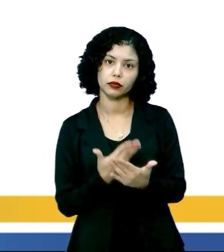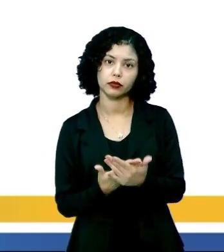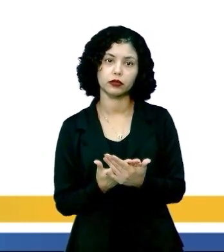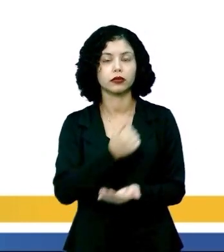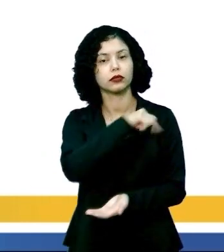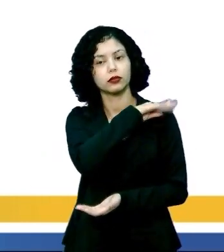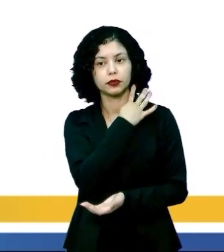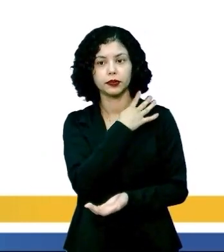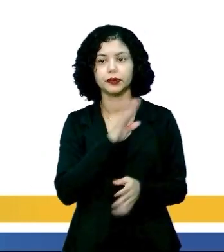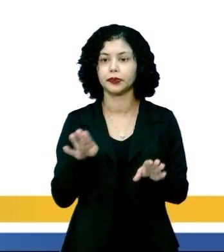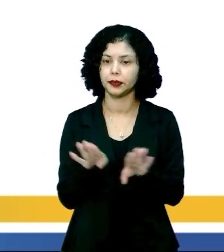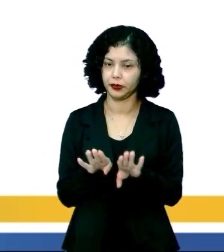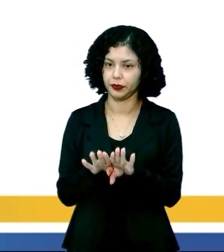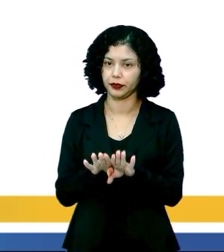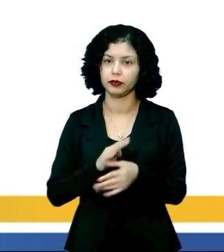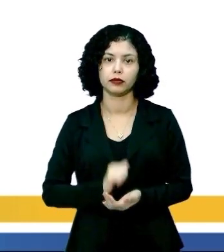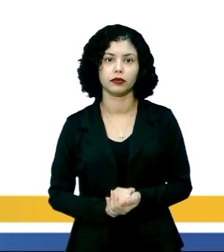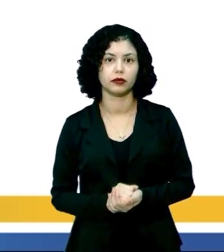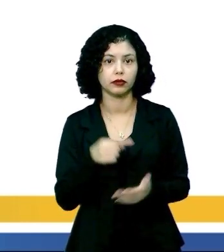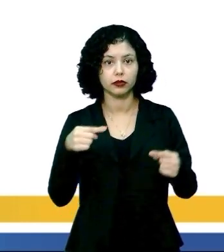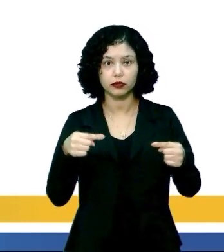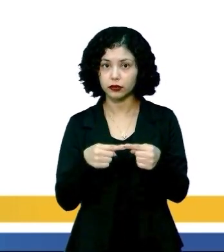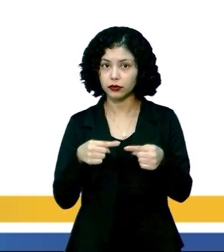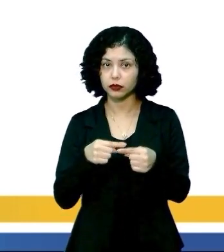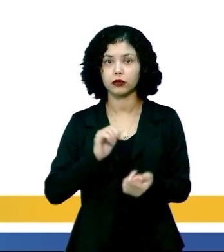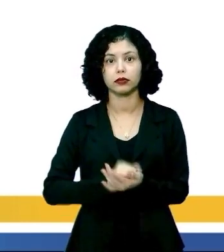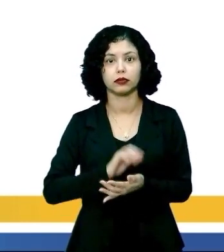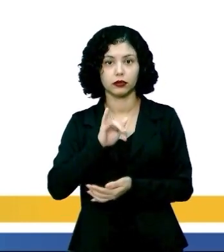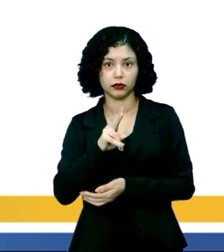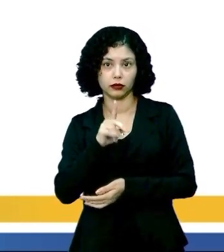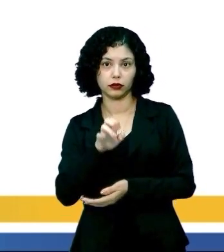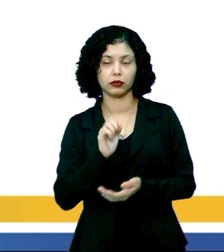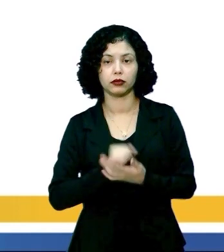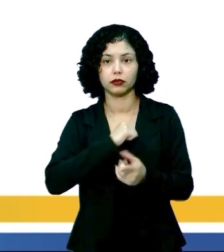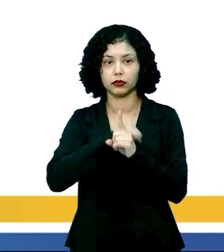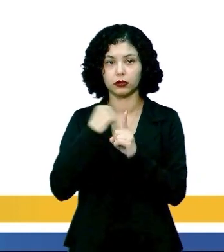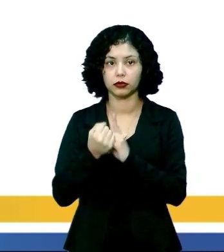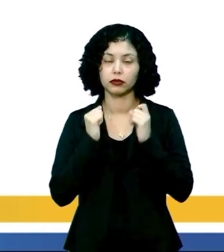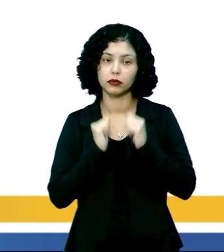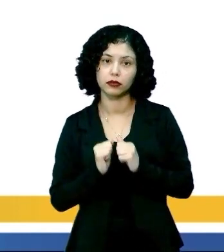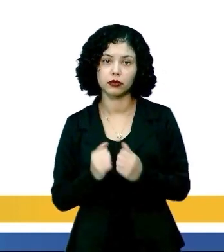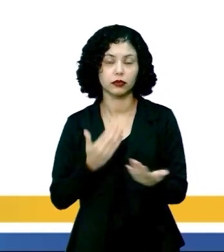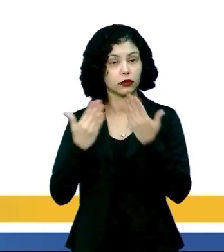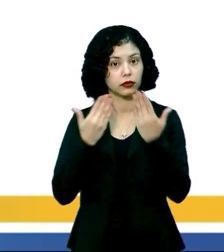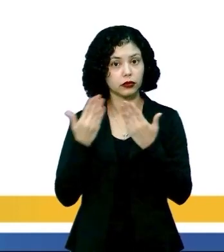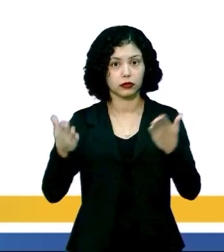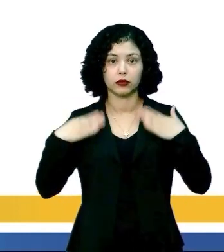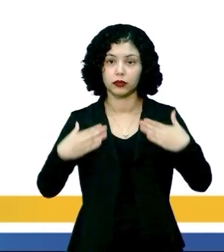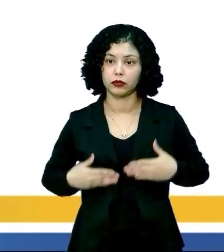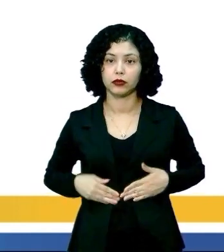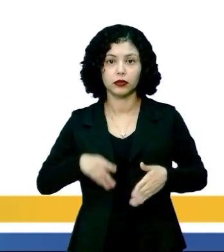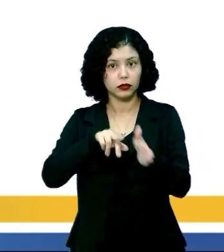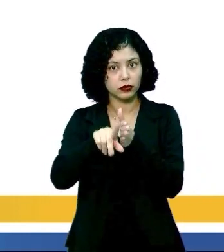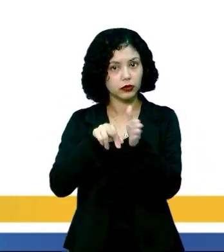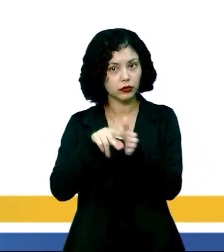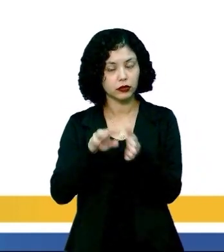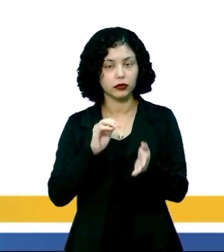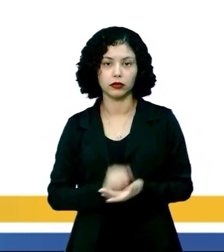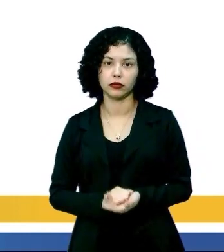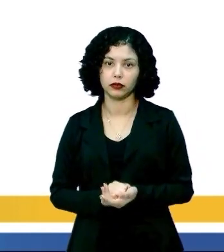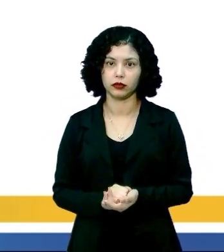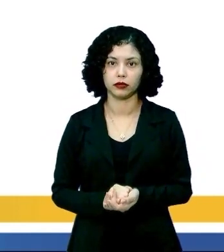ensino médio também. De acordo com o sociólogo Emily Durkheim, a sociedade pode ser comparada a um